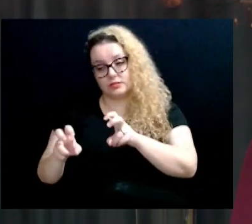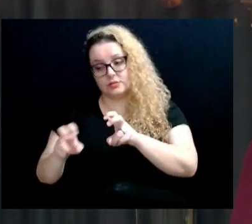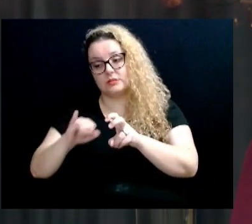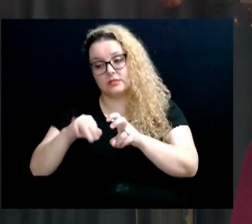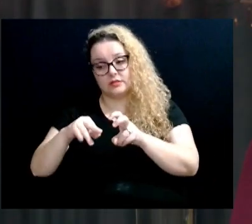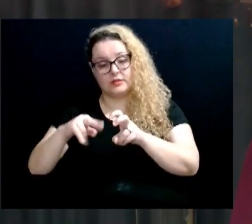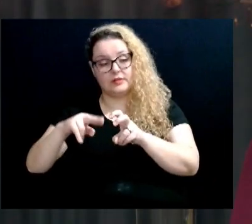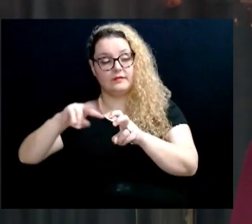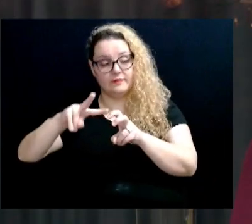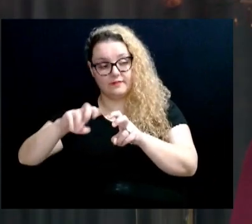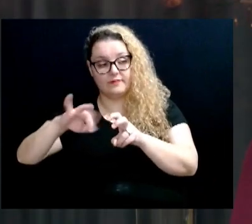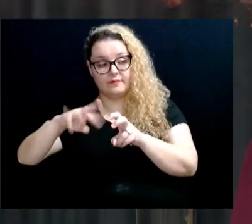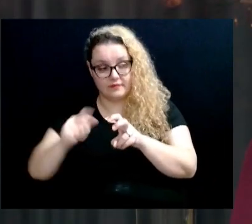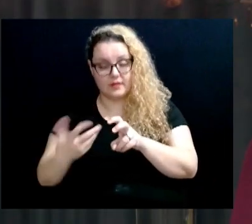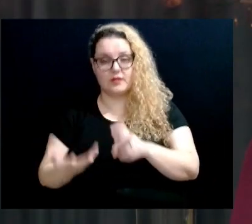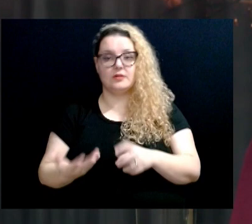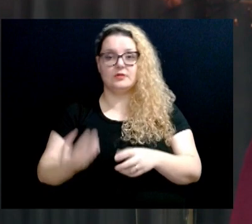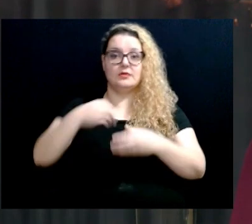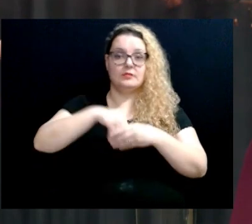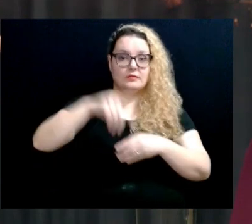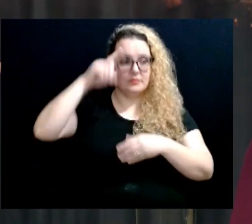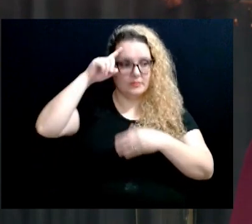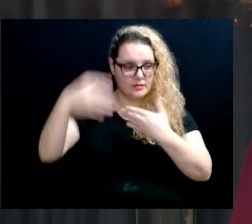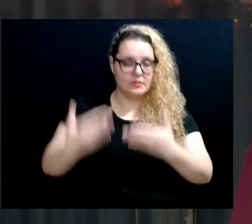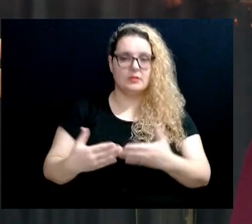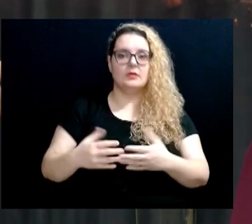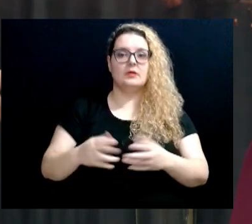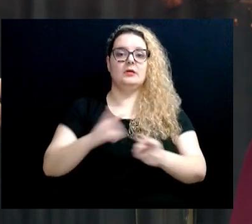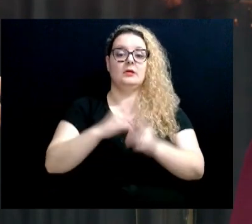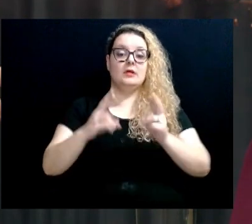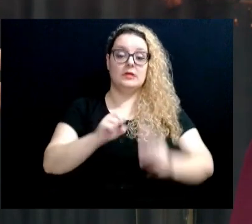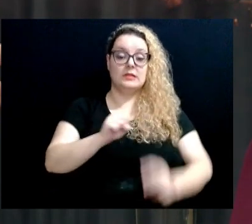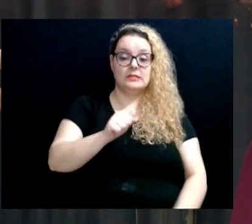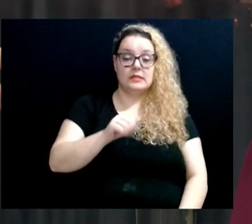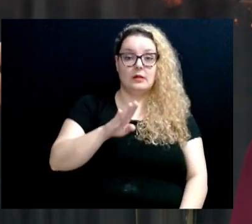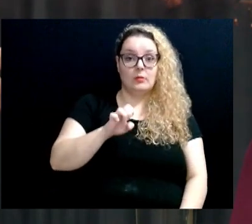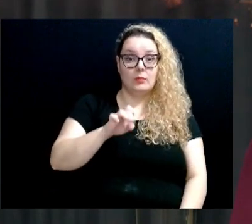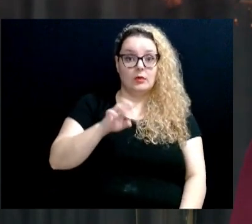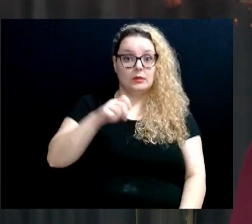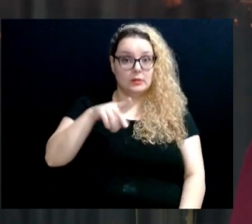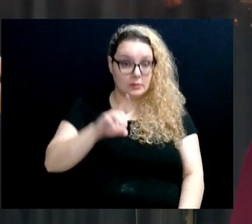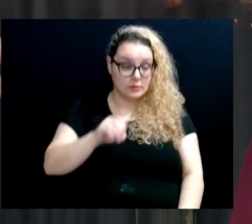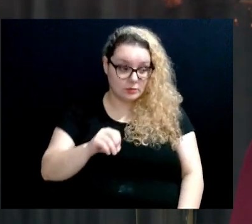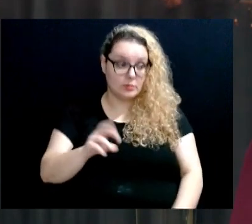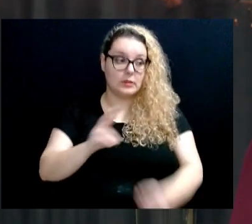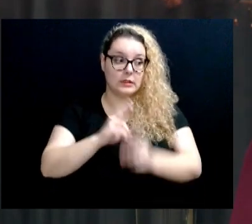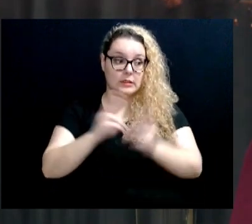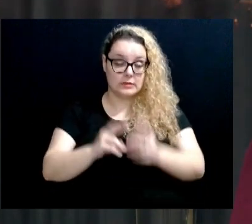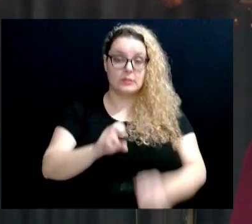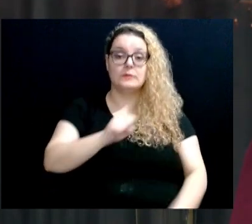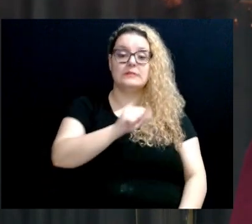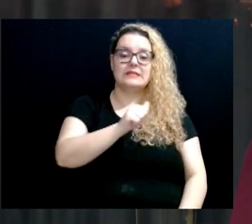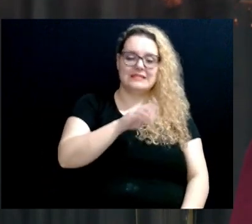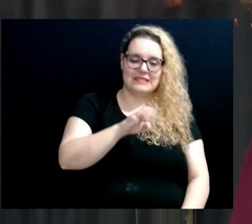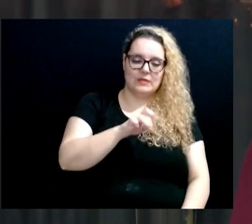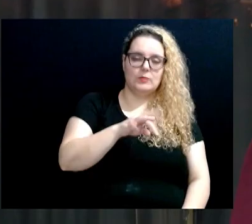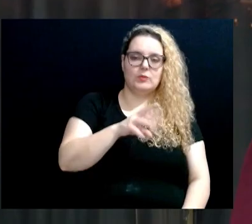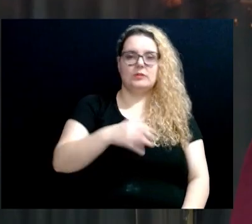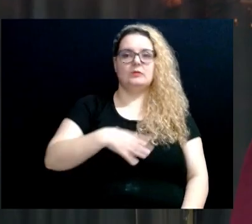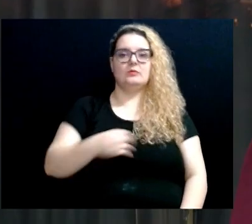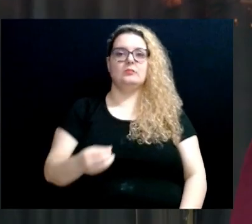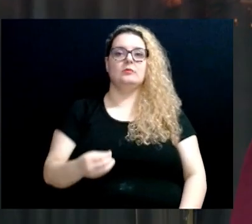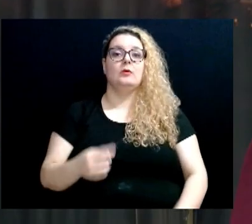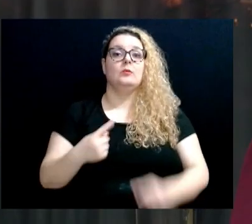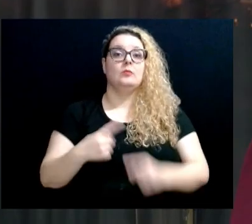essa relação, sabotando esse filho, porque o filho, ele muitas vezes é um projeto de vida para esses